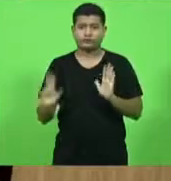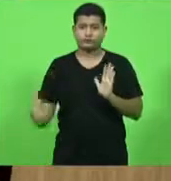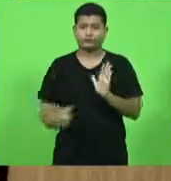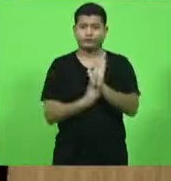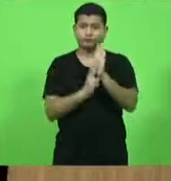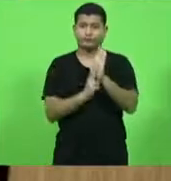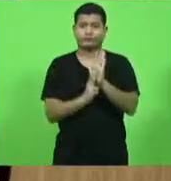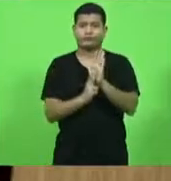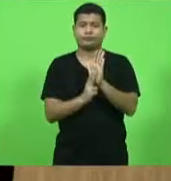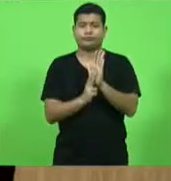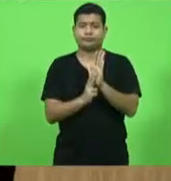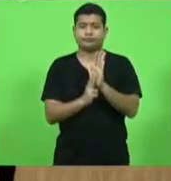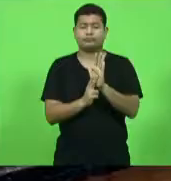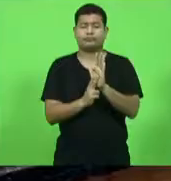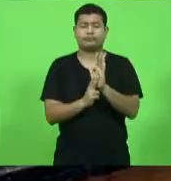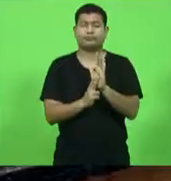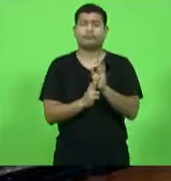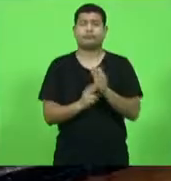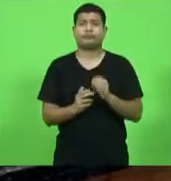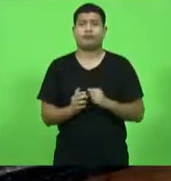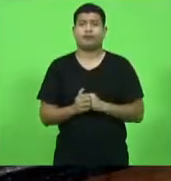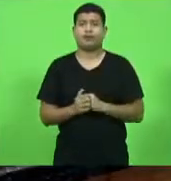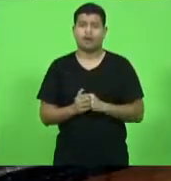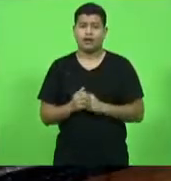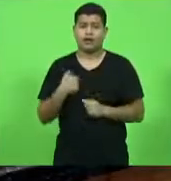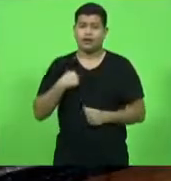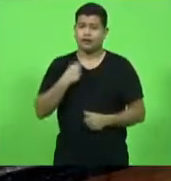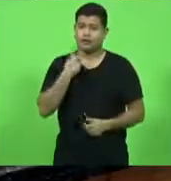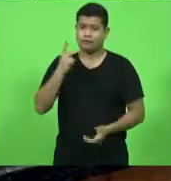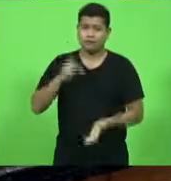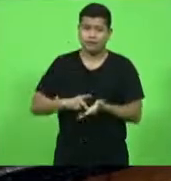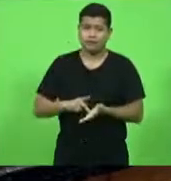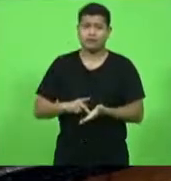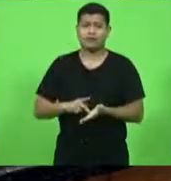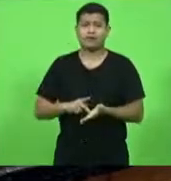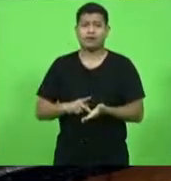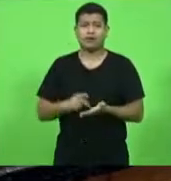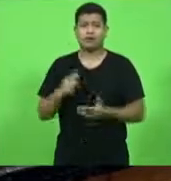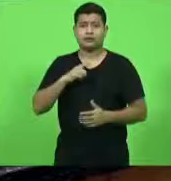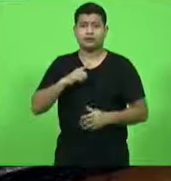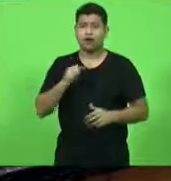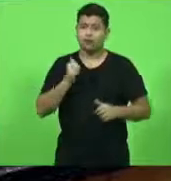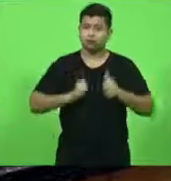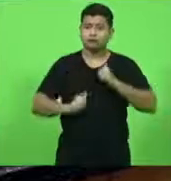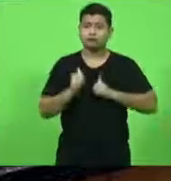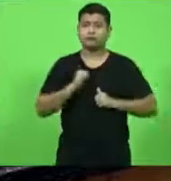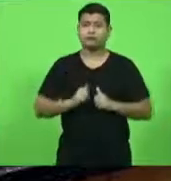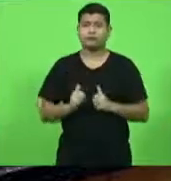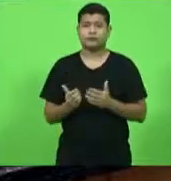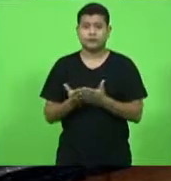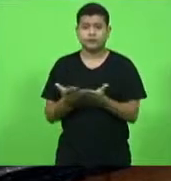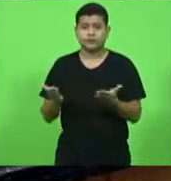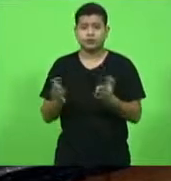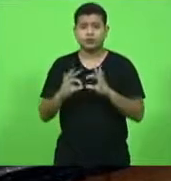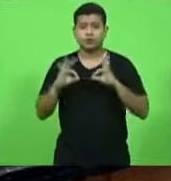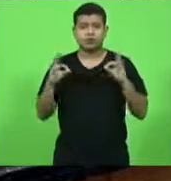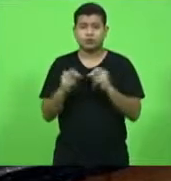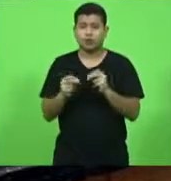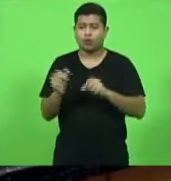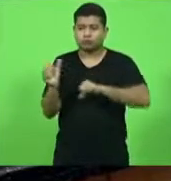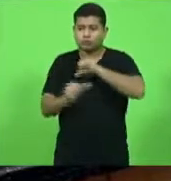cima. E verdadeiramente digo que isso traz expectativas para os deputados aqui. Toda mudança gera